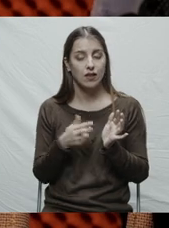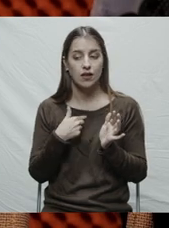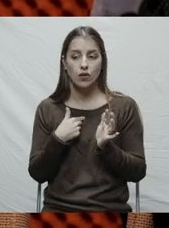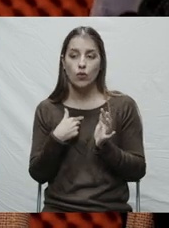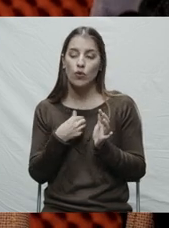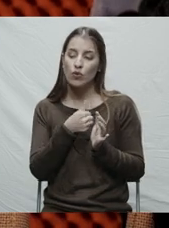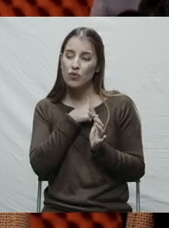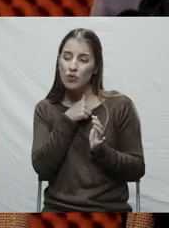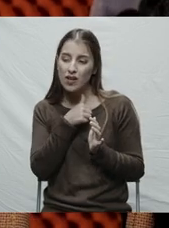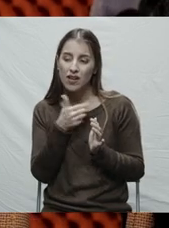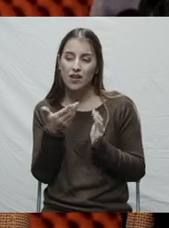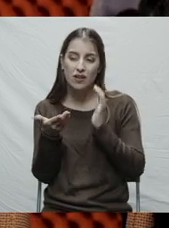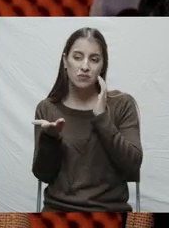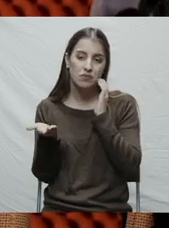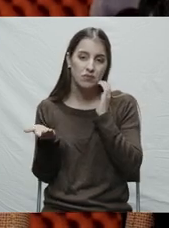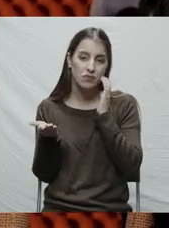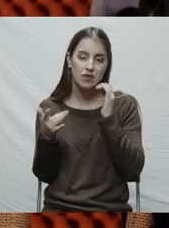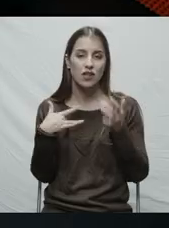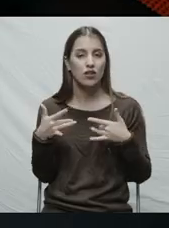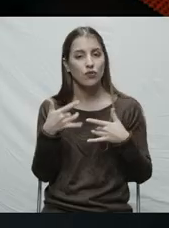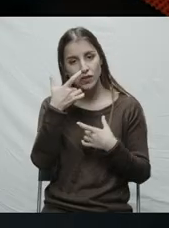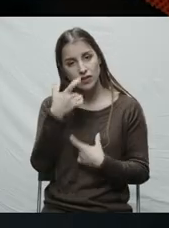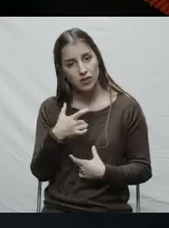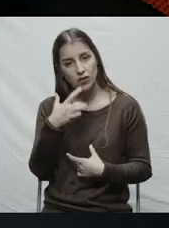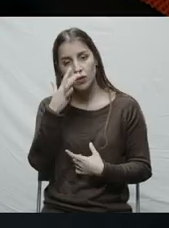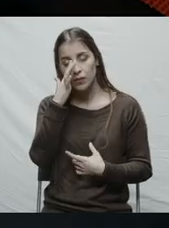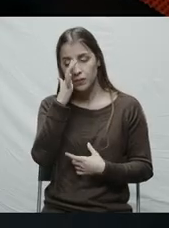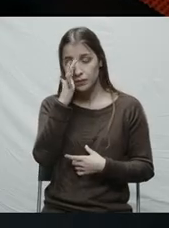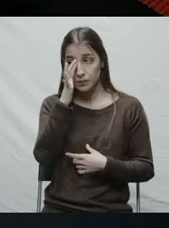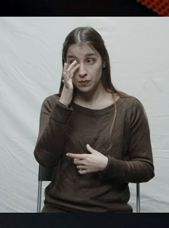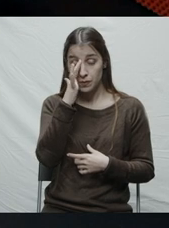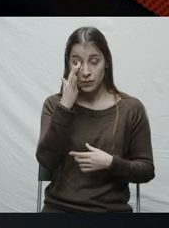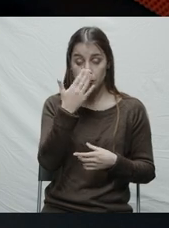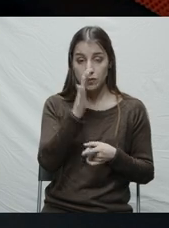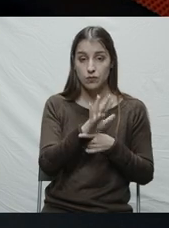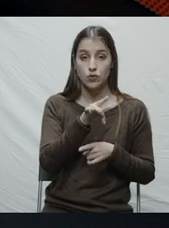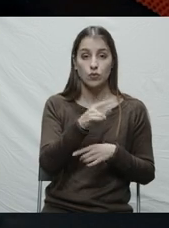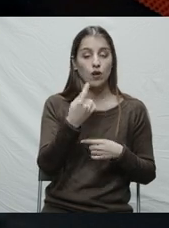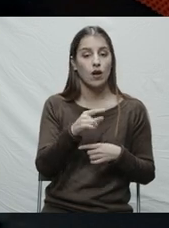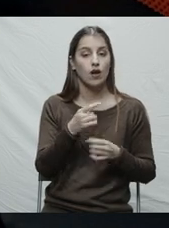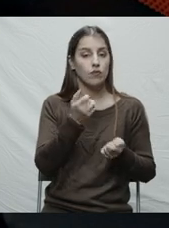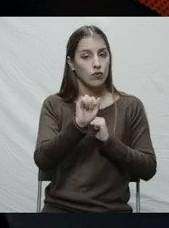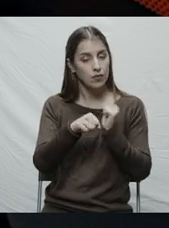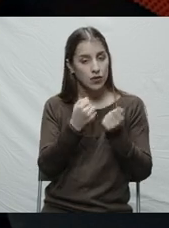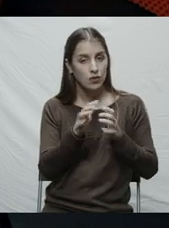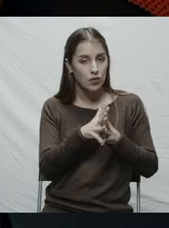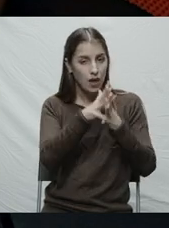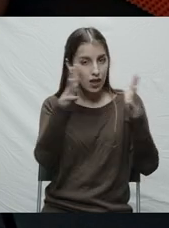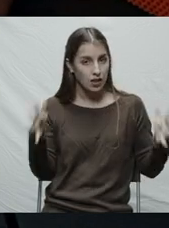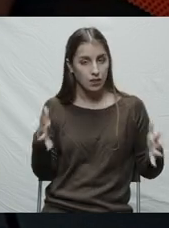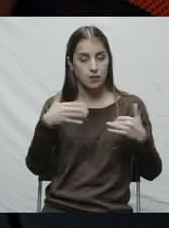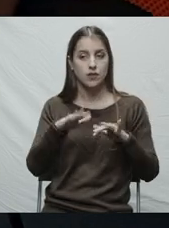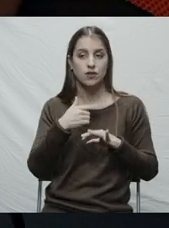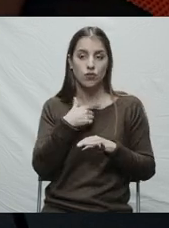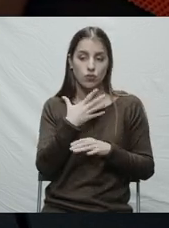não me interessava muito o chamado teatro físico, ou seja, uma coisa que tu tens clown e um movimento muito grande, mas interessava-me um